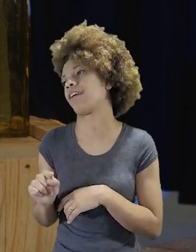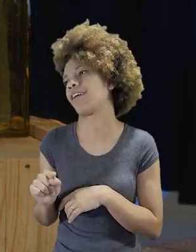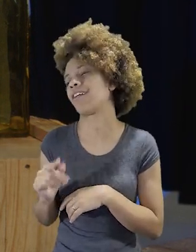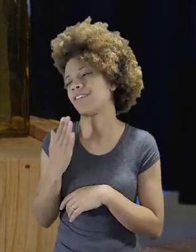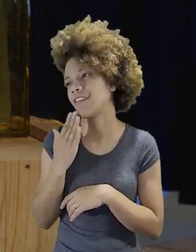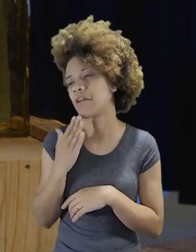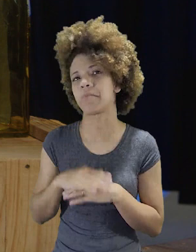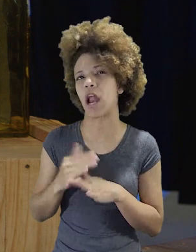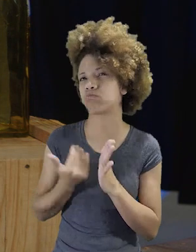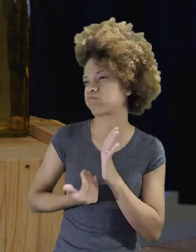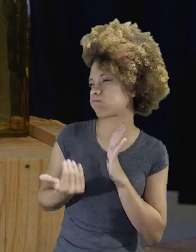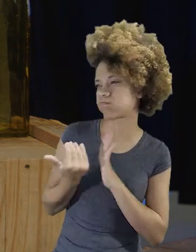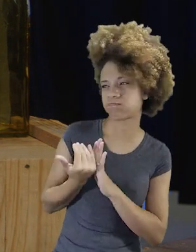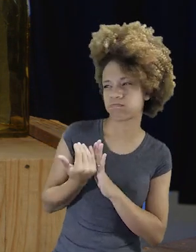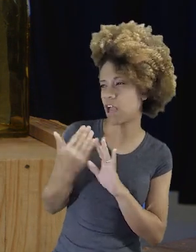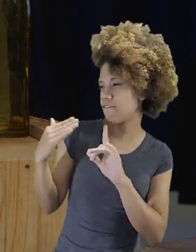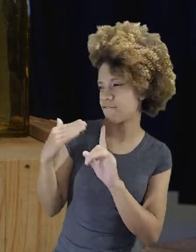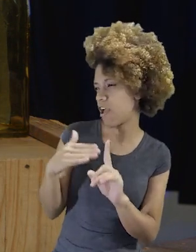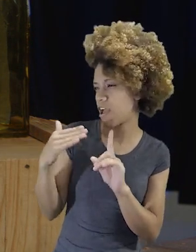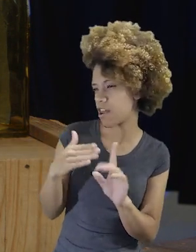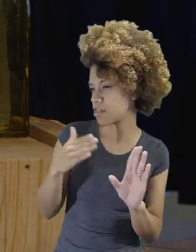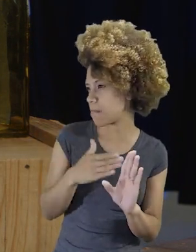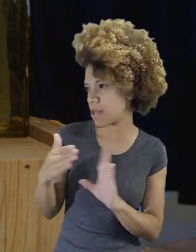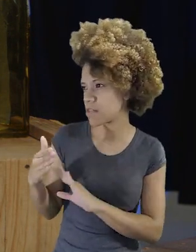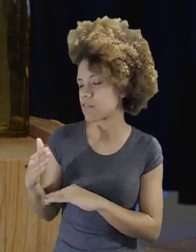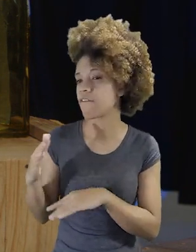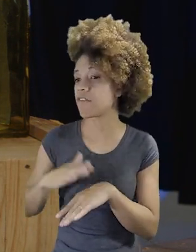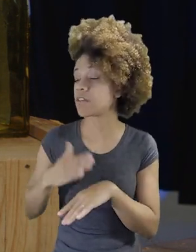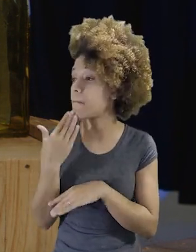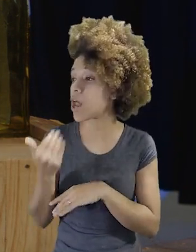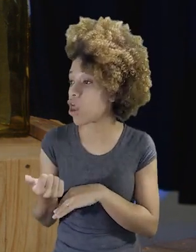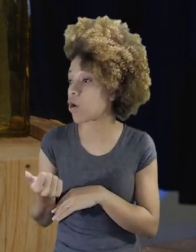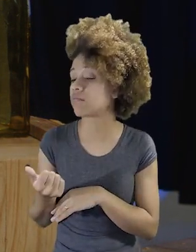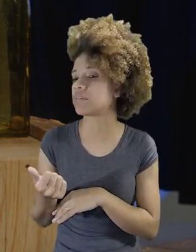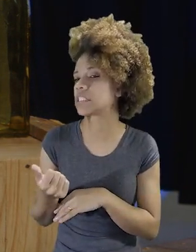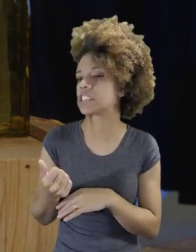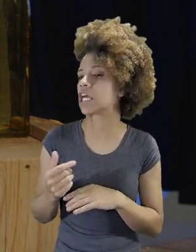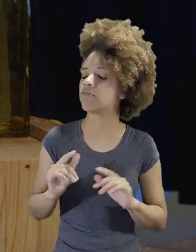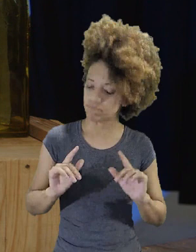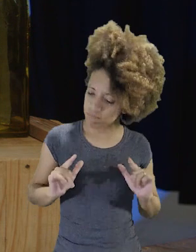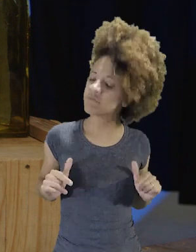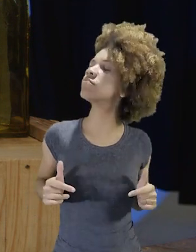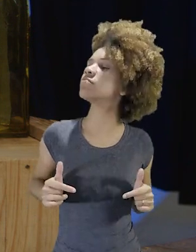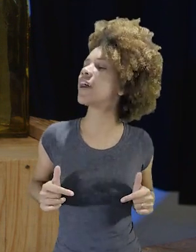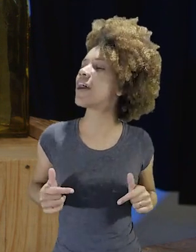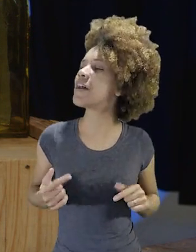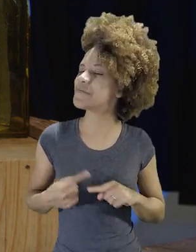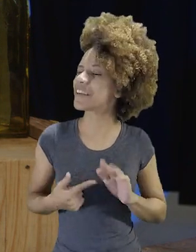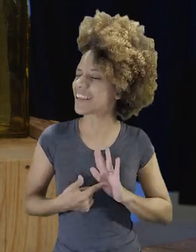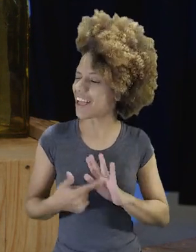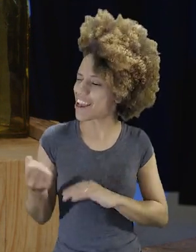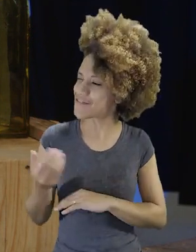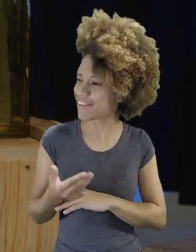um disco que quer ele tipo em alta performance sabe fazendo o que ele faz melhor que é tipo se gabar